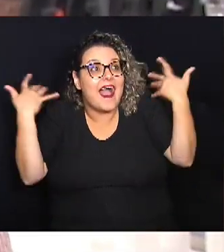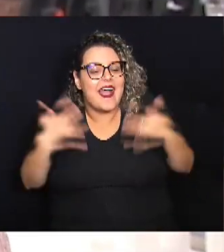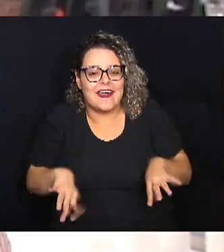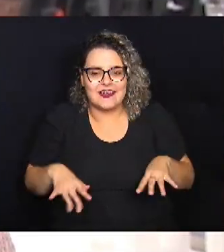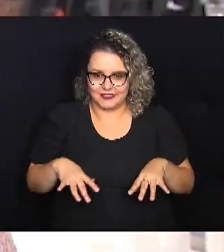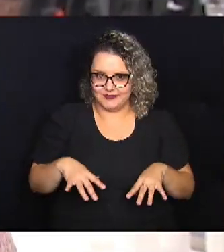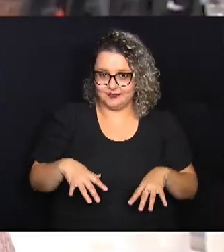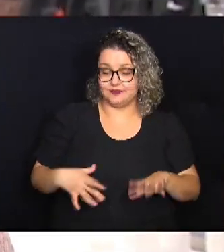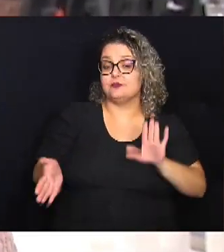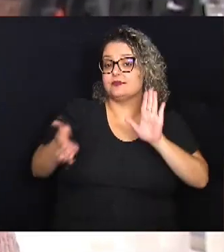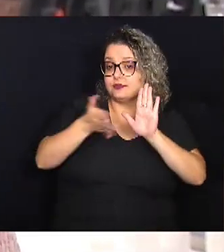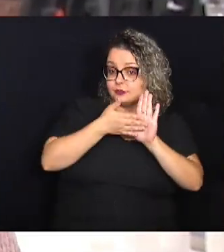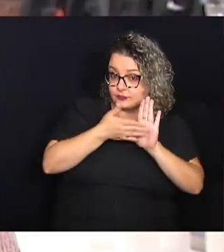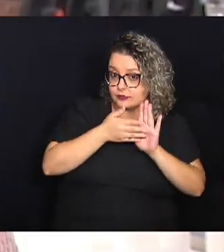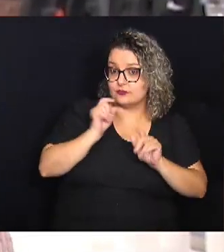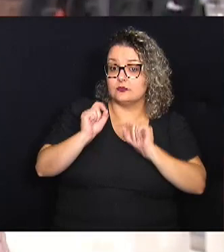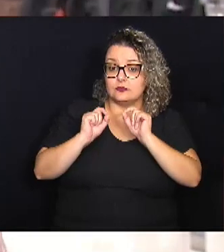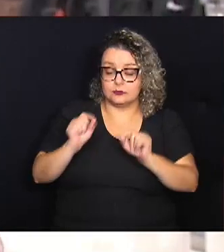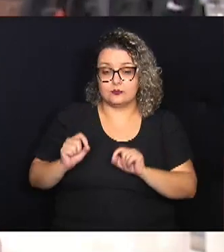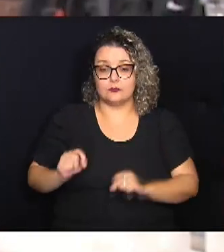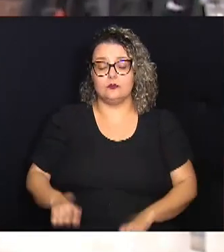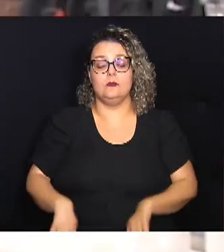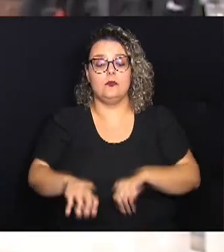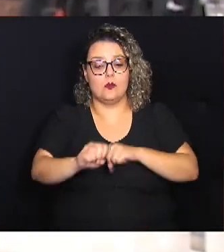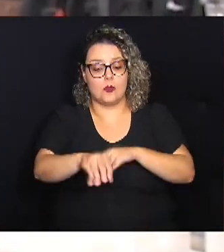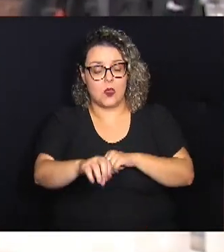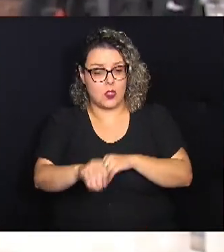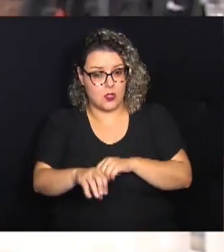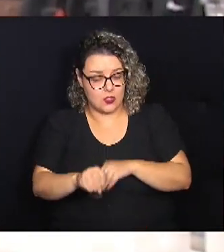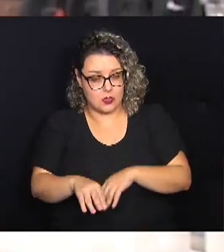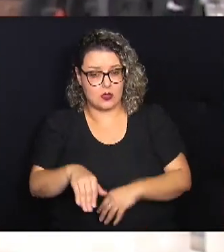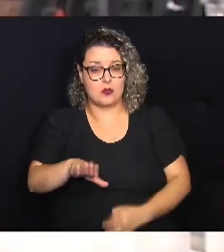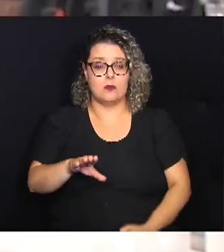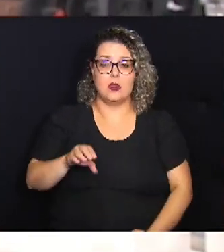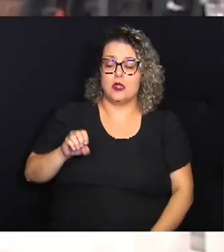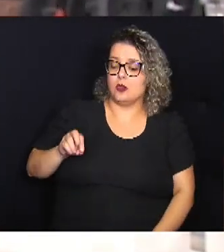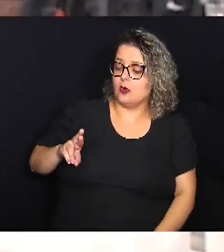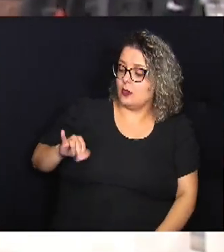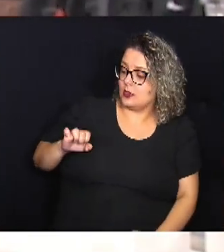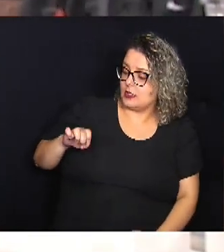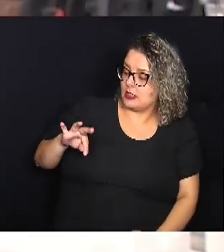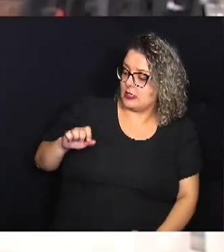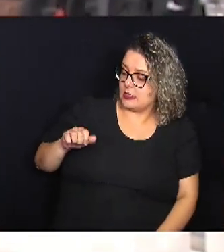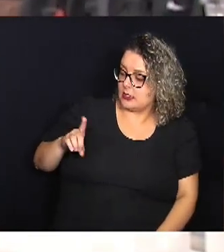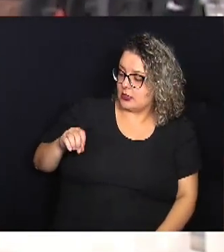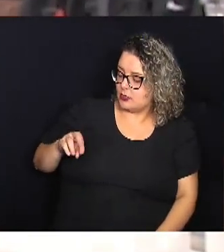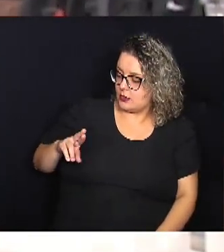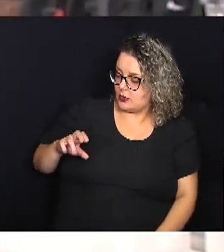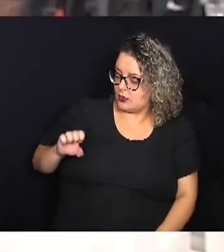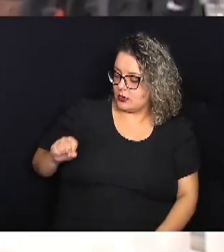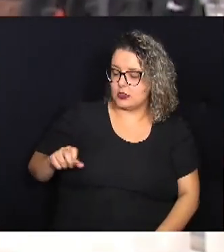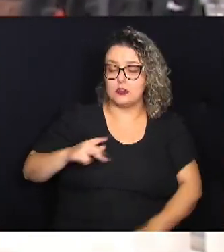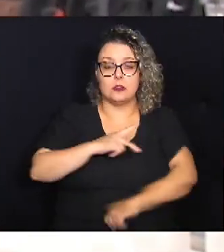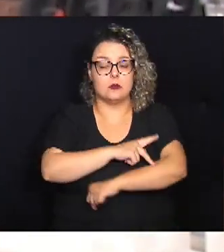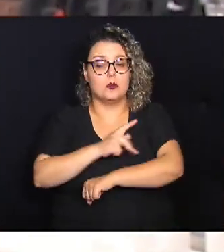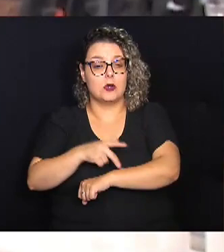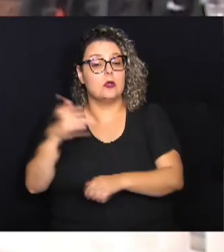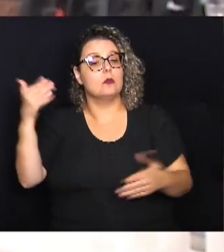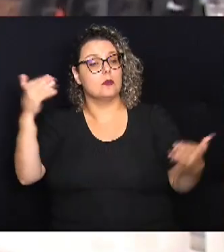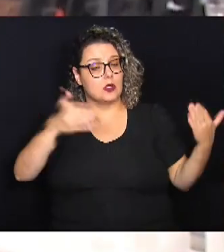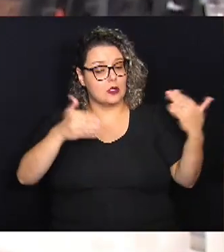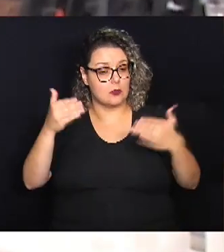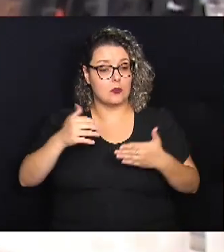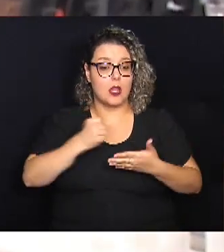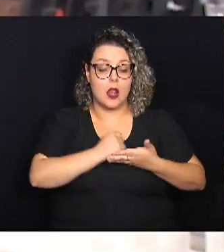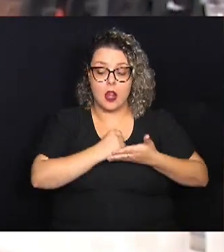a proposta é que os educadores, mais as orientadoras pedagógicas que também estão participando, levem